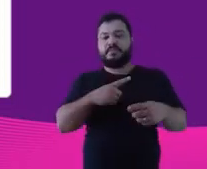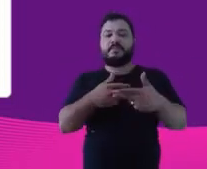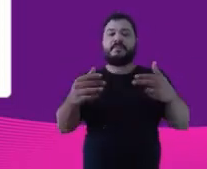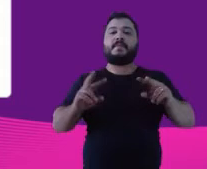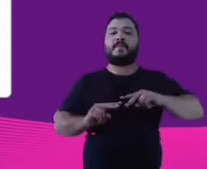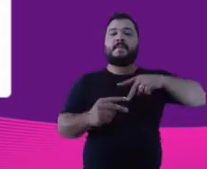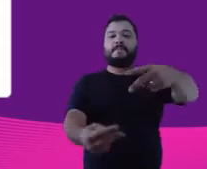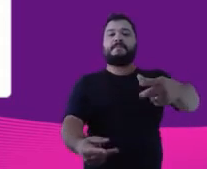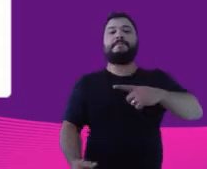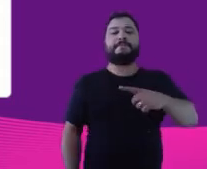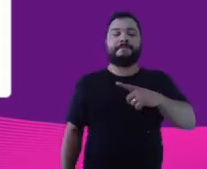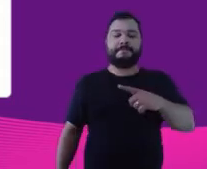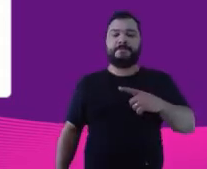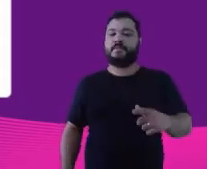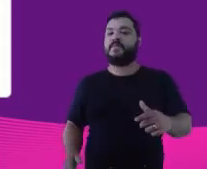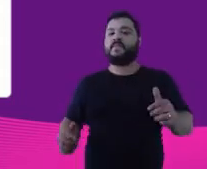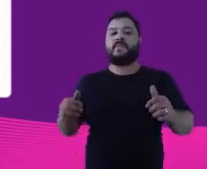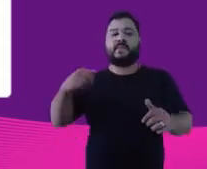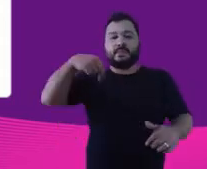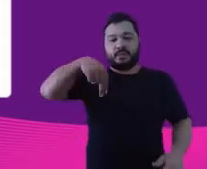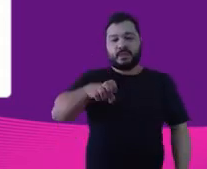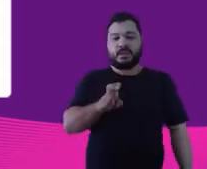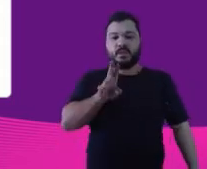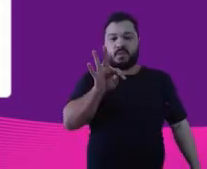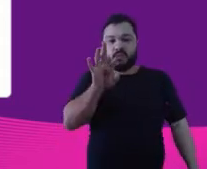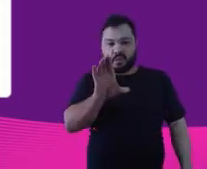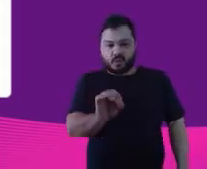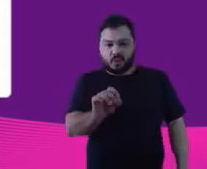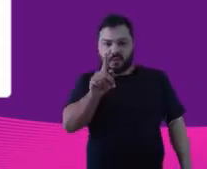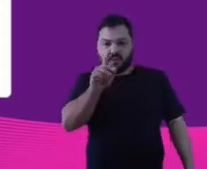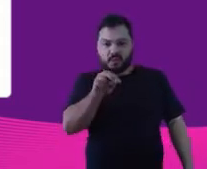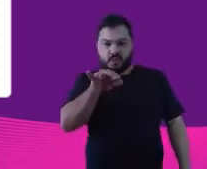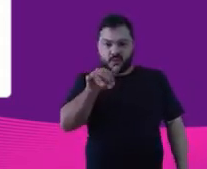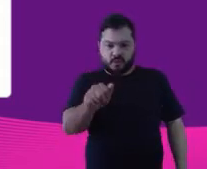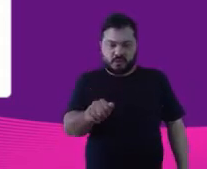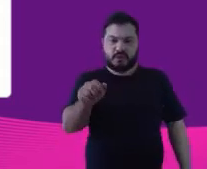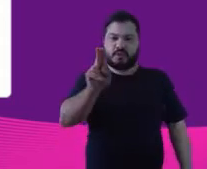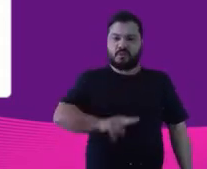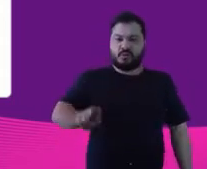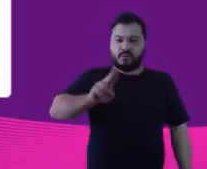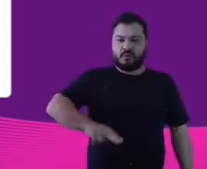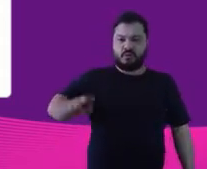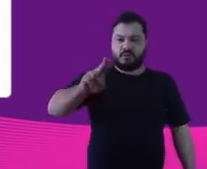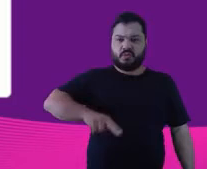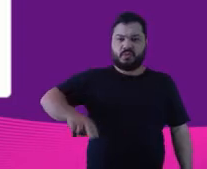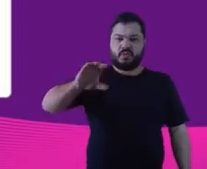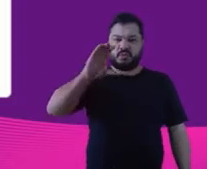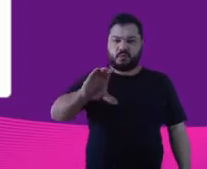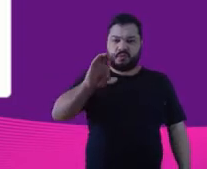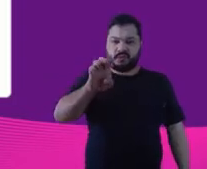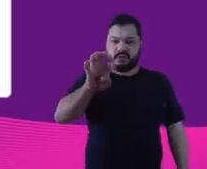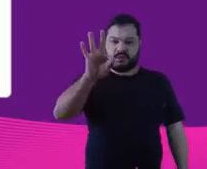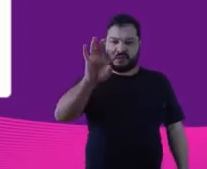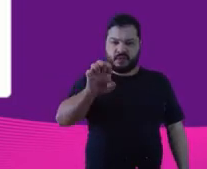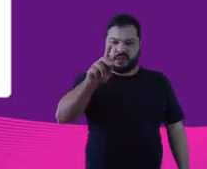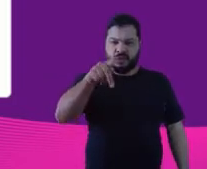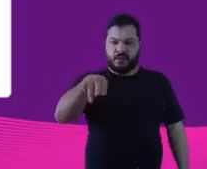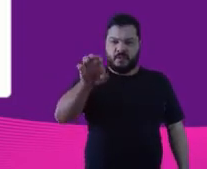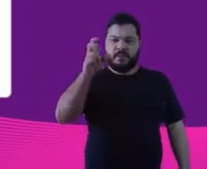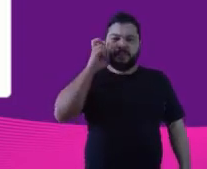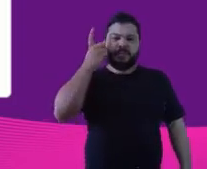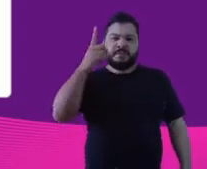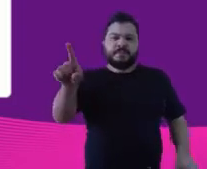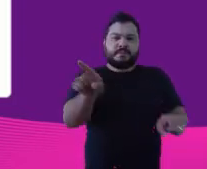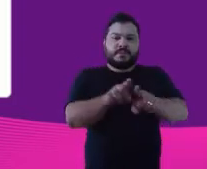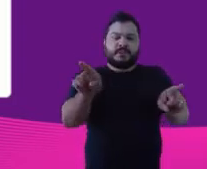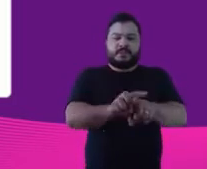teve uma neutropenia febril bem discreta, fez uso de cefepime por 5 dias, e teve uma enxertia neutrofílica